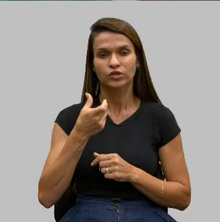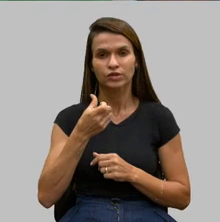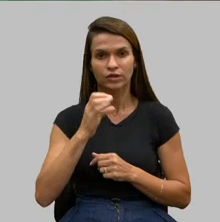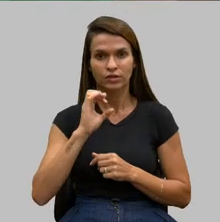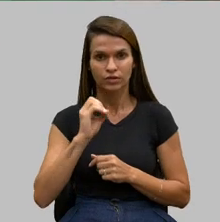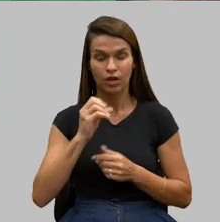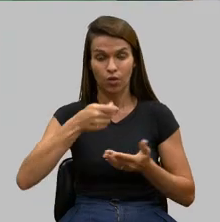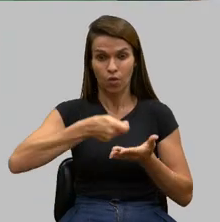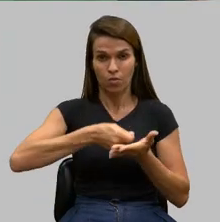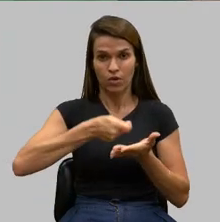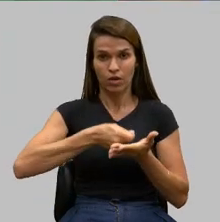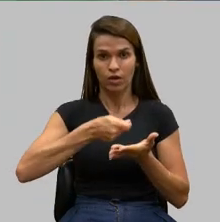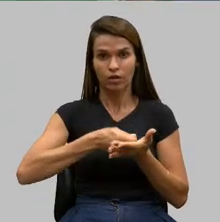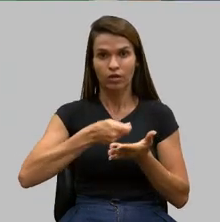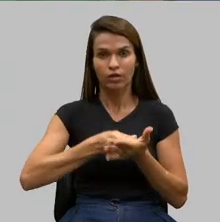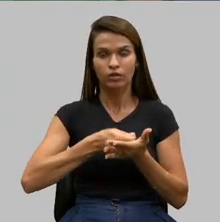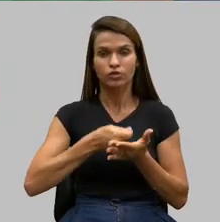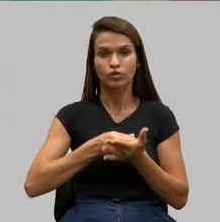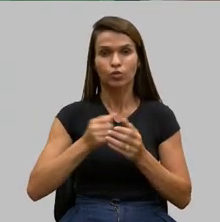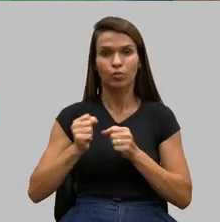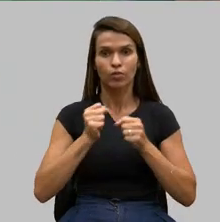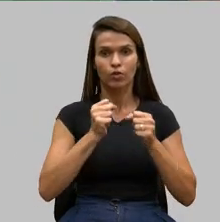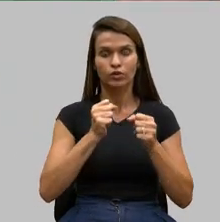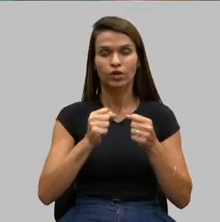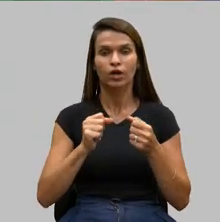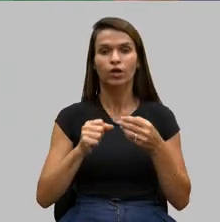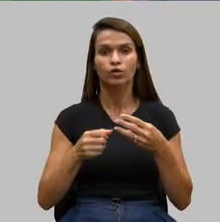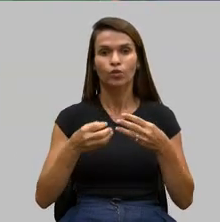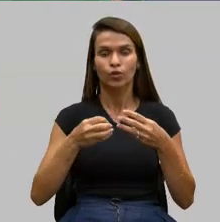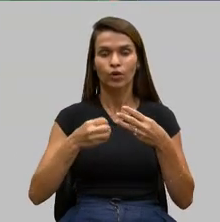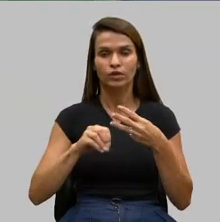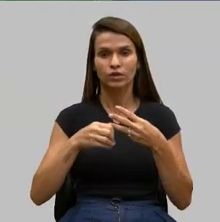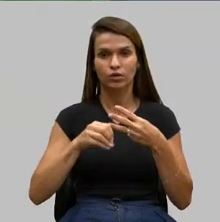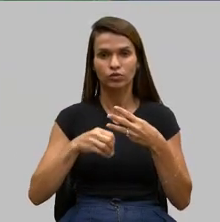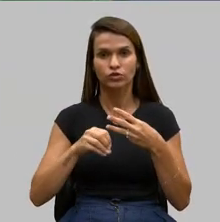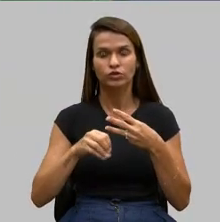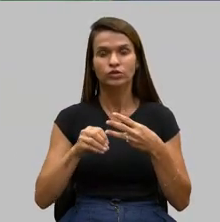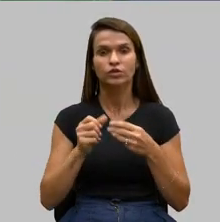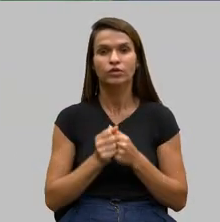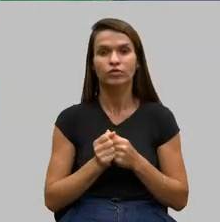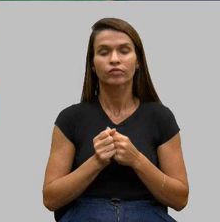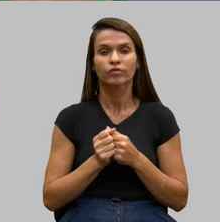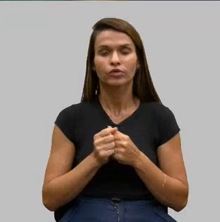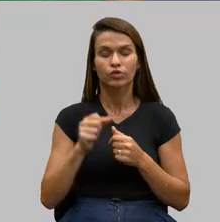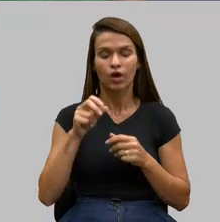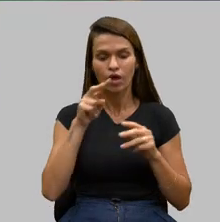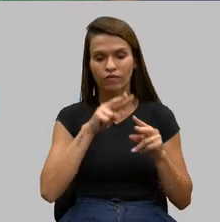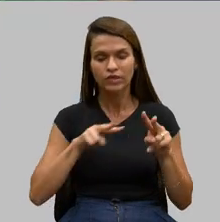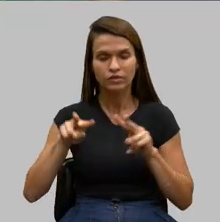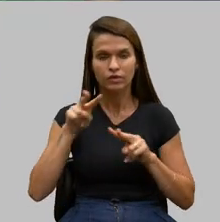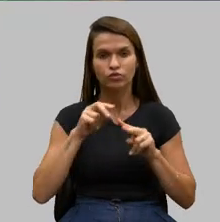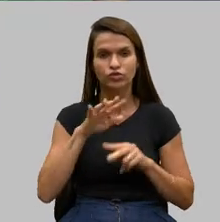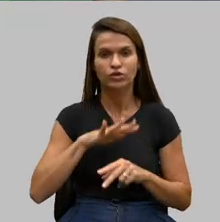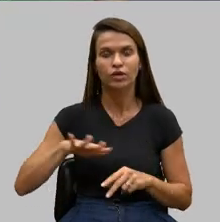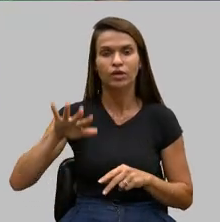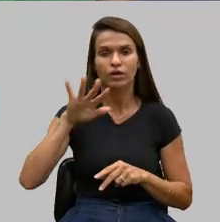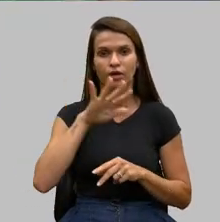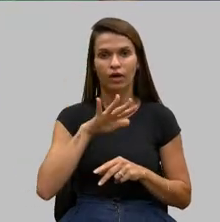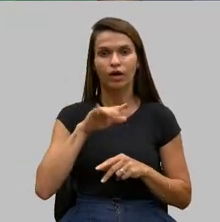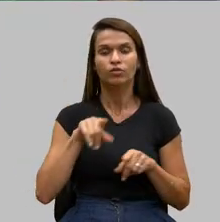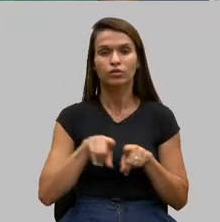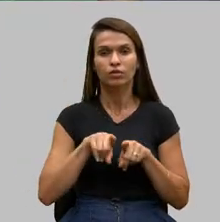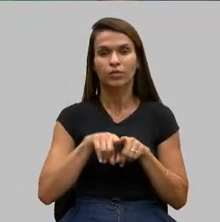obrigatoriedade divulgação pelo poder executivo do percentual acumulado do índice revisão geral anual da remuneração de seus